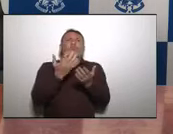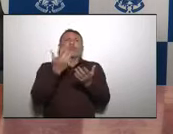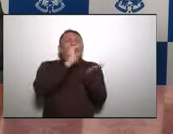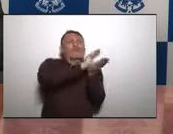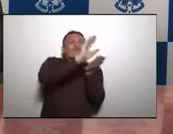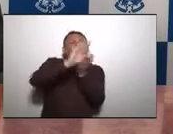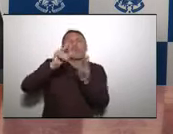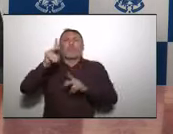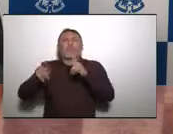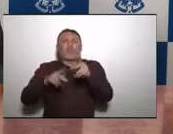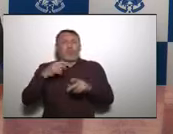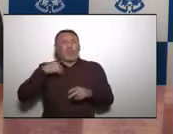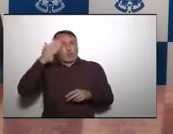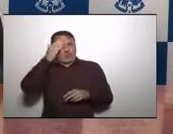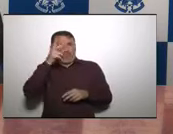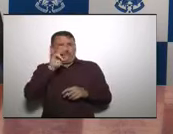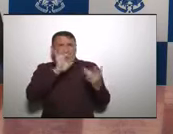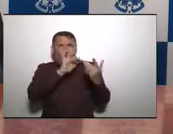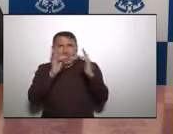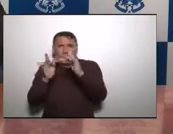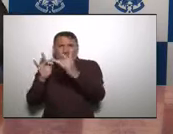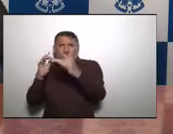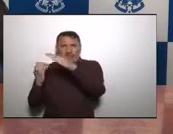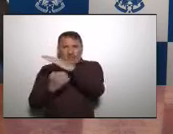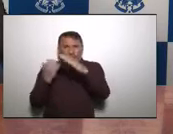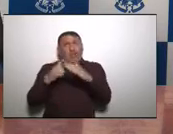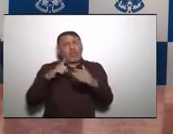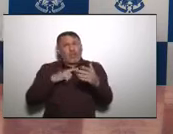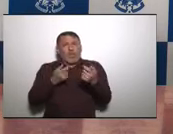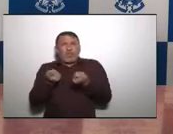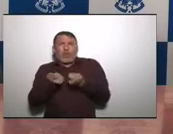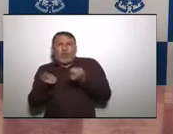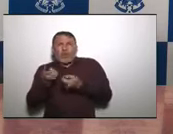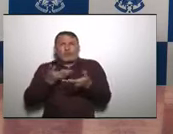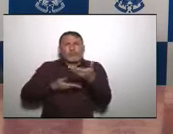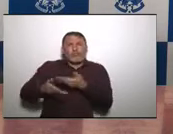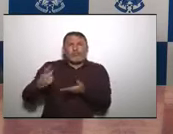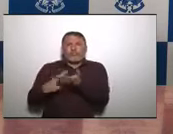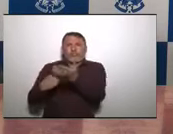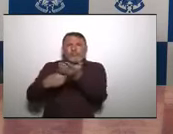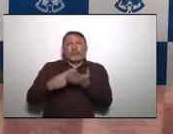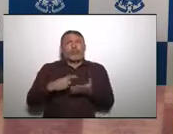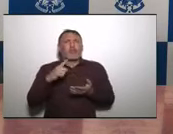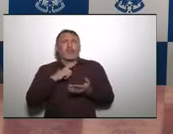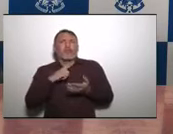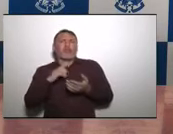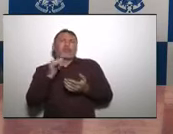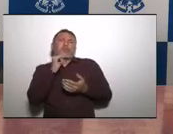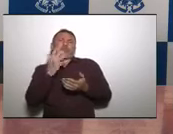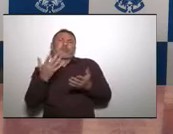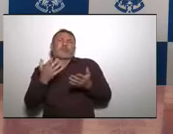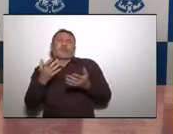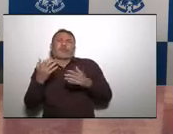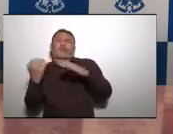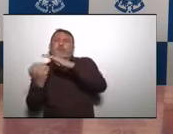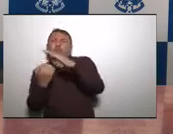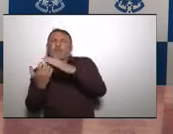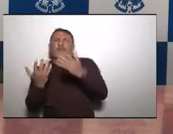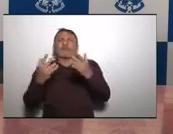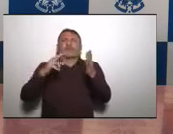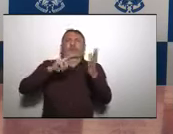nessa conversa também há uma possibilidade de negociar nesse sentido, de que essas entidades patronais, né, os supermercadistas, por exemplo, que não